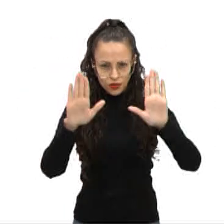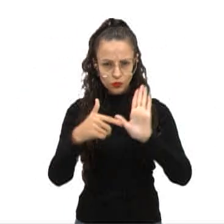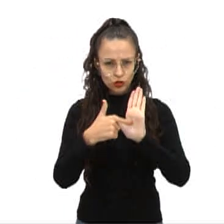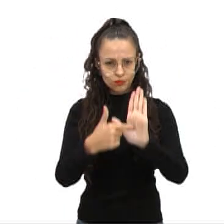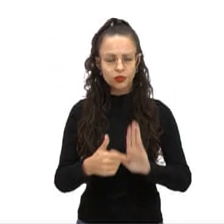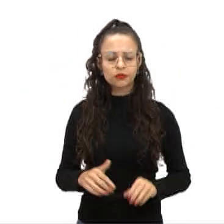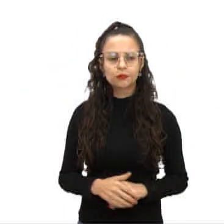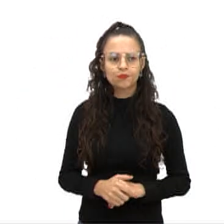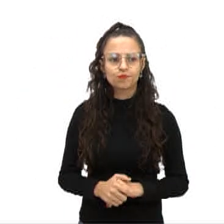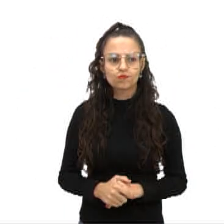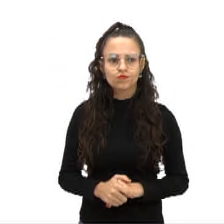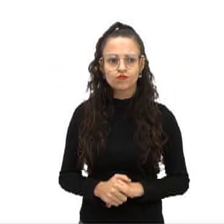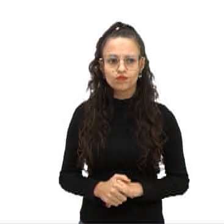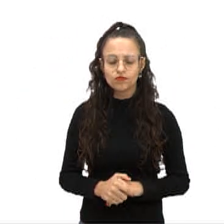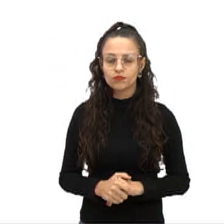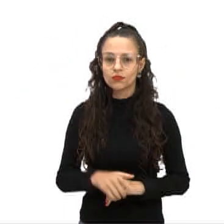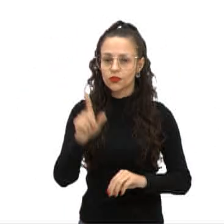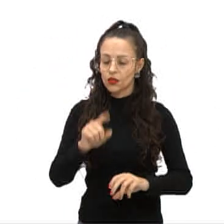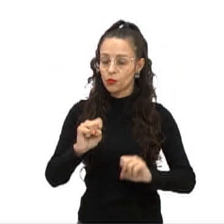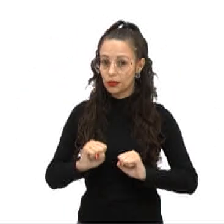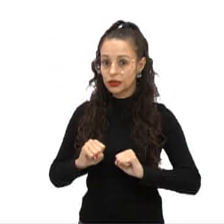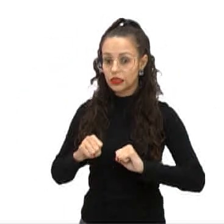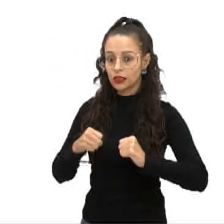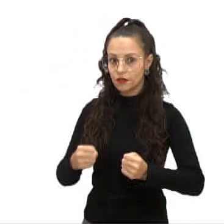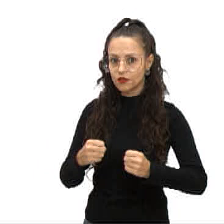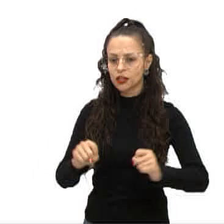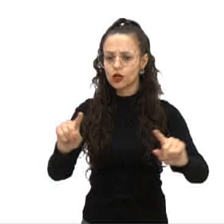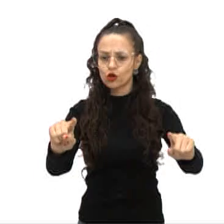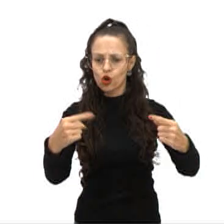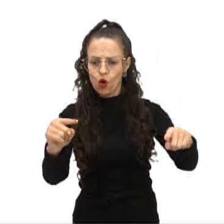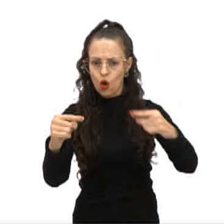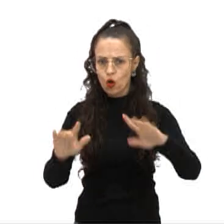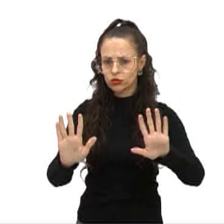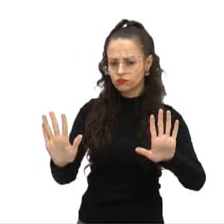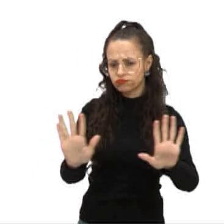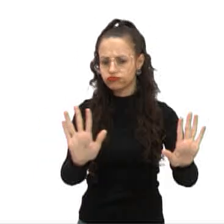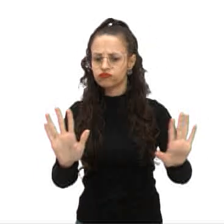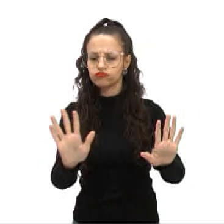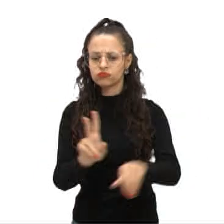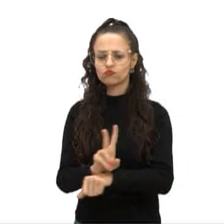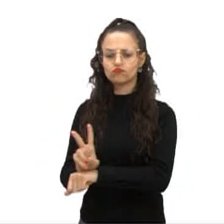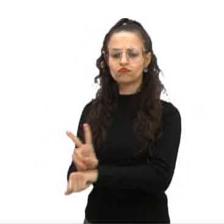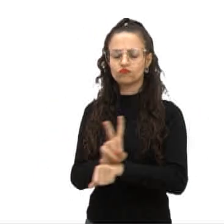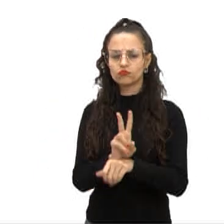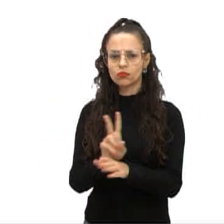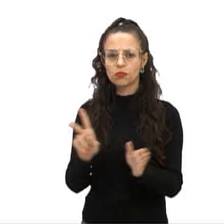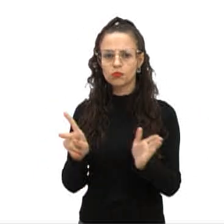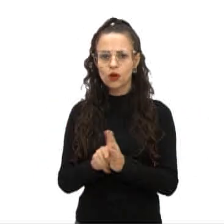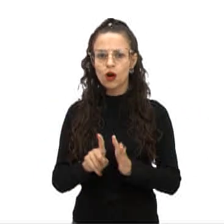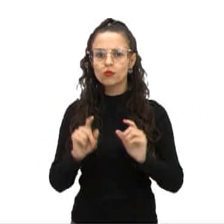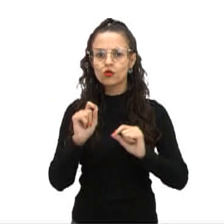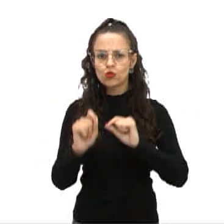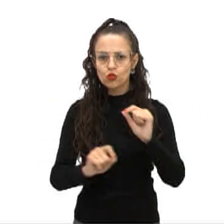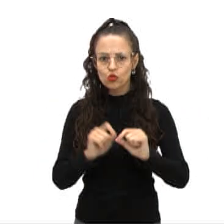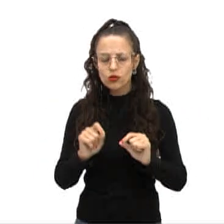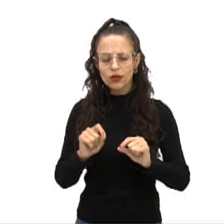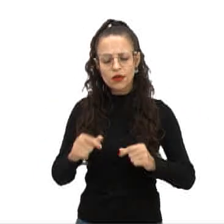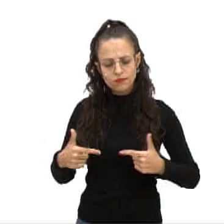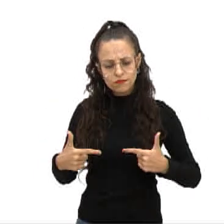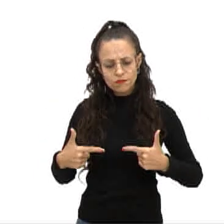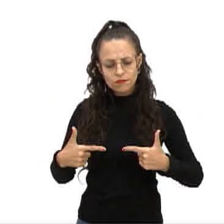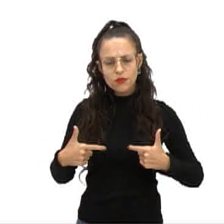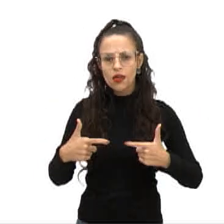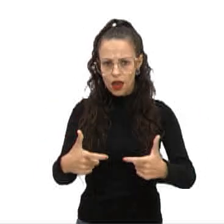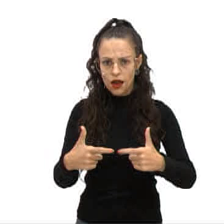aqui. Serviam para defender os territórios contra invasores, eram para efeitos bélicos. O que era efeito bélico? De